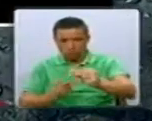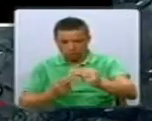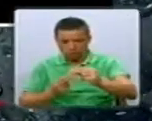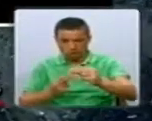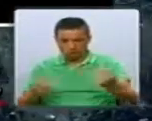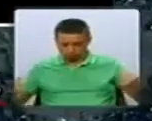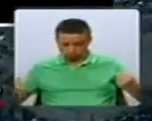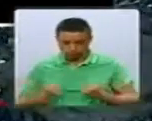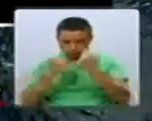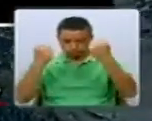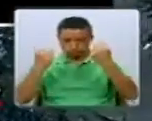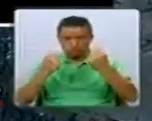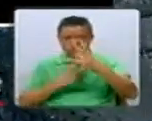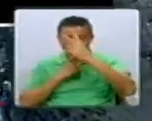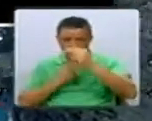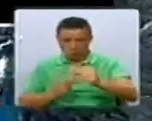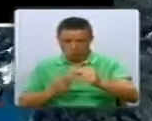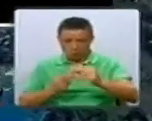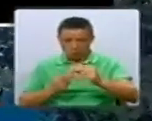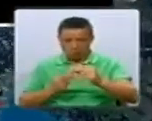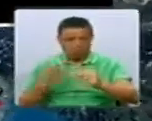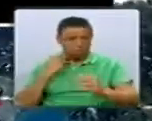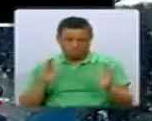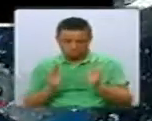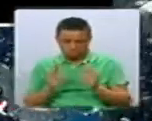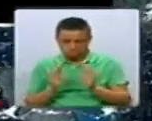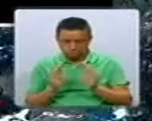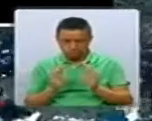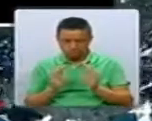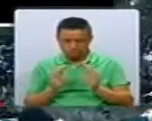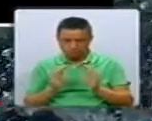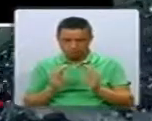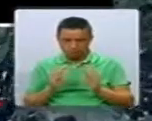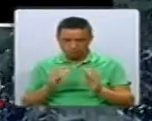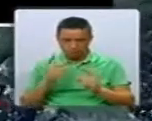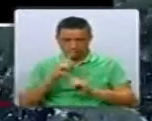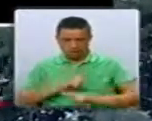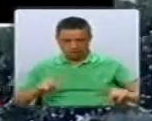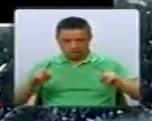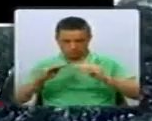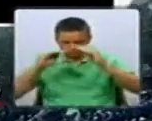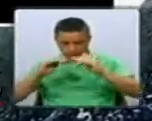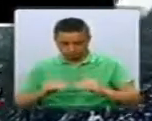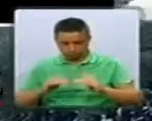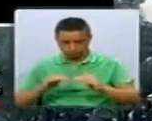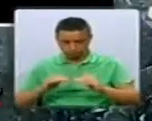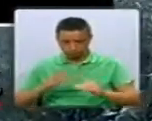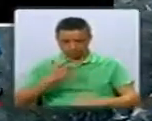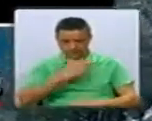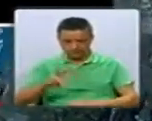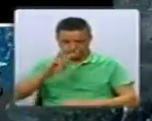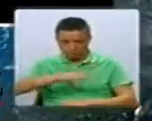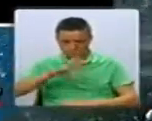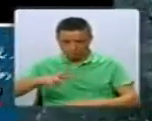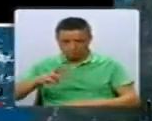Lua, depois, a Lua, como é um corpo muito pequeno e como não tem atmosfera, arrefeceu muito rapidamente, em escala astronómica, cerca de 100 milhões de